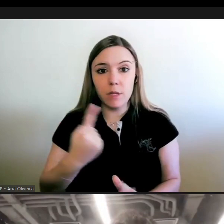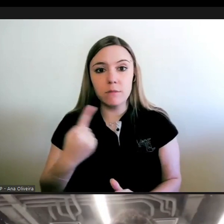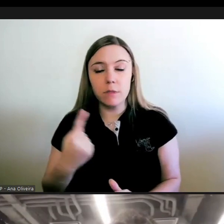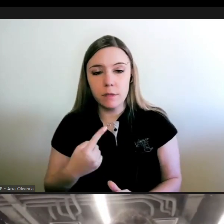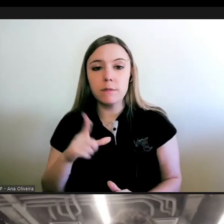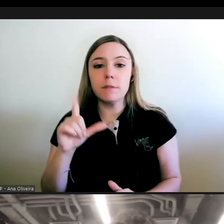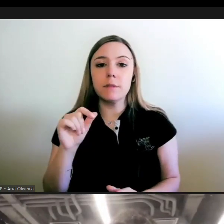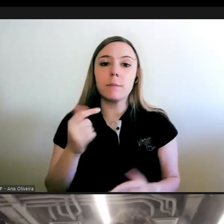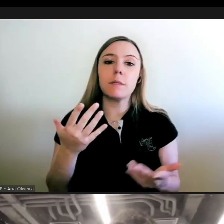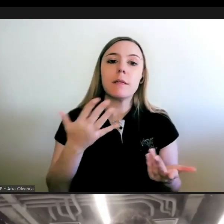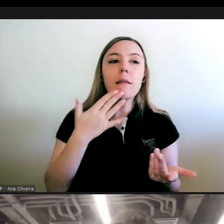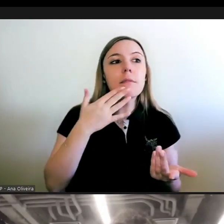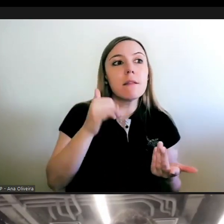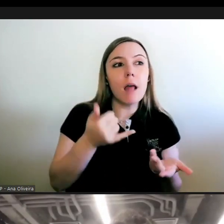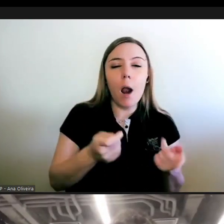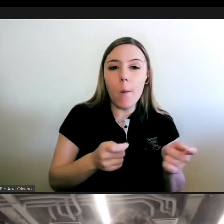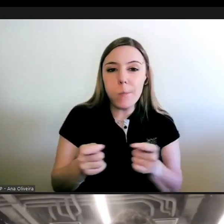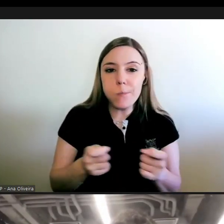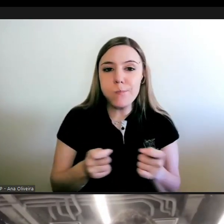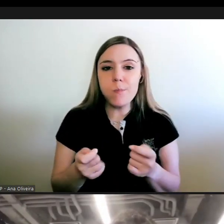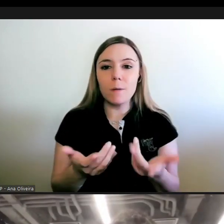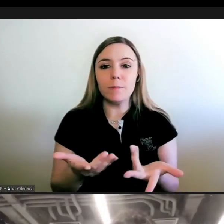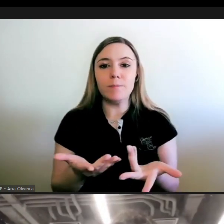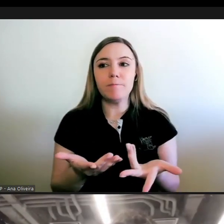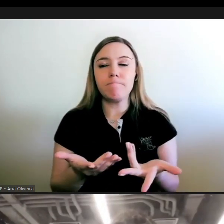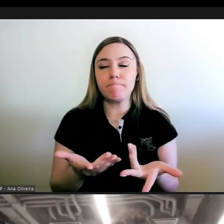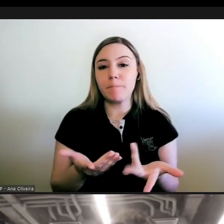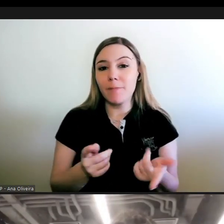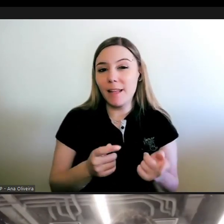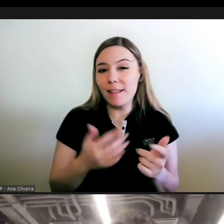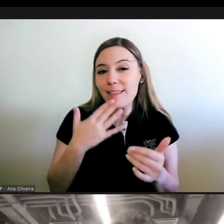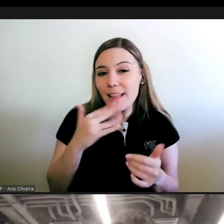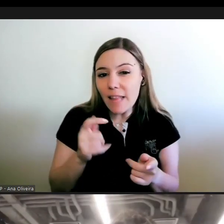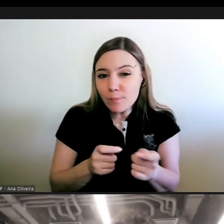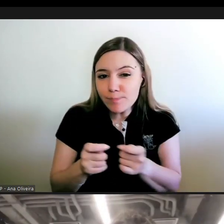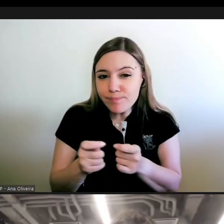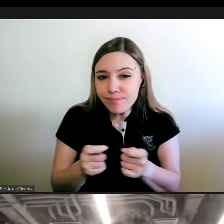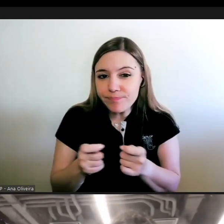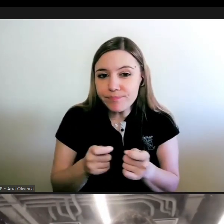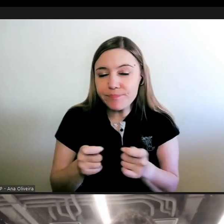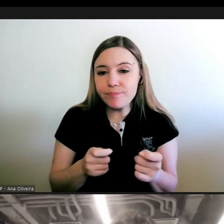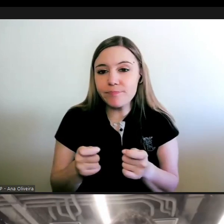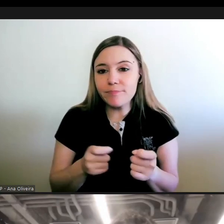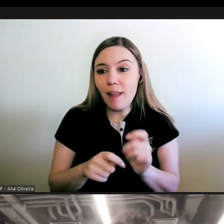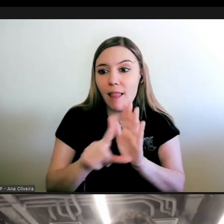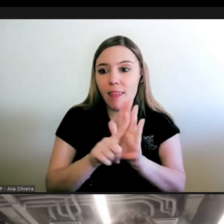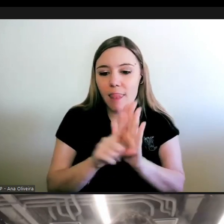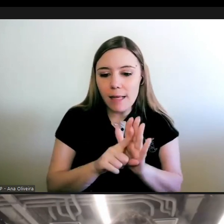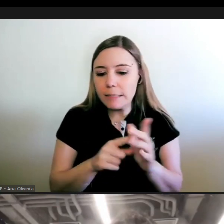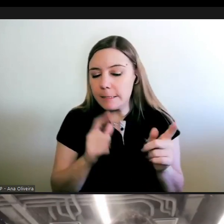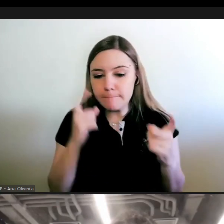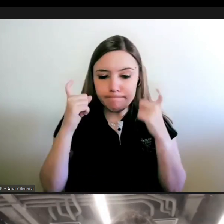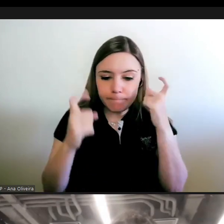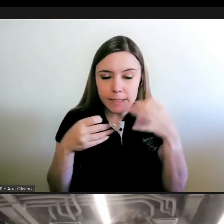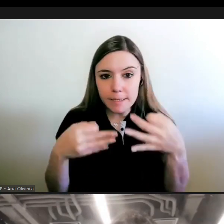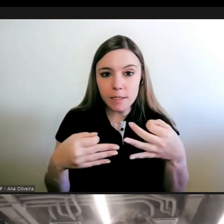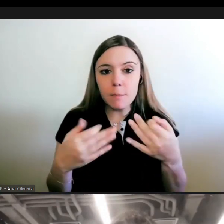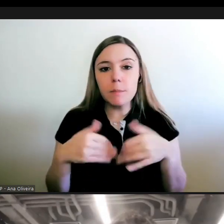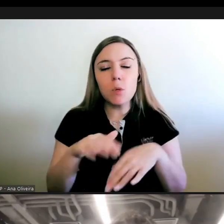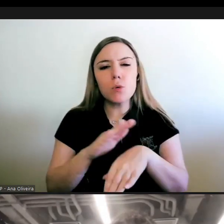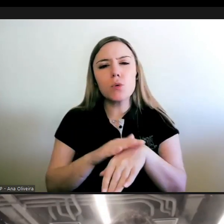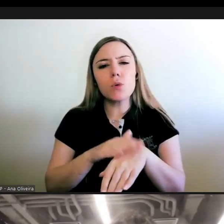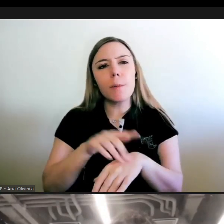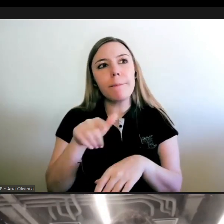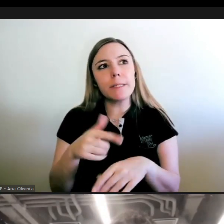tentar gerir, eu acho que não é ousado mais dizê-lo, a tentar gerir no meio de leis, acabamos por